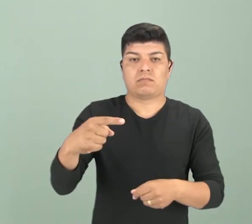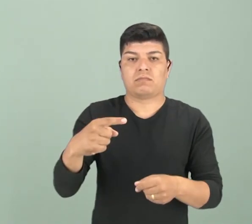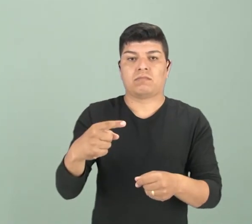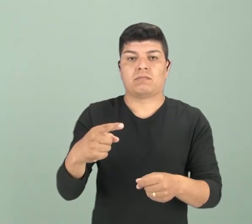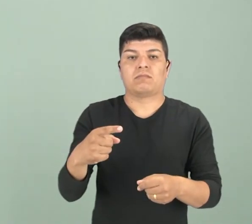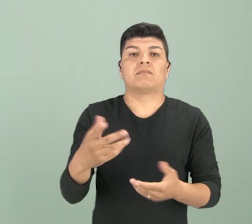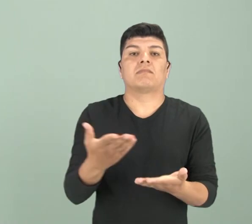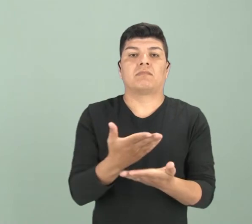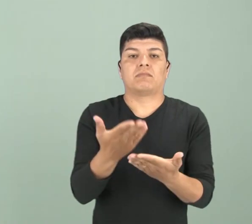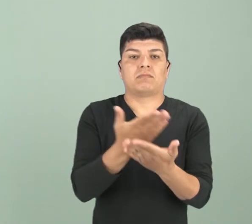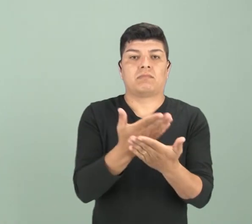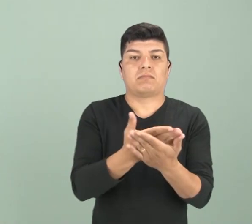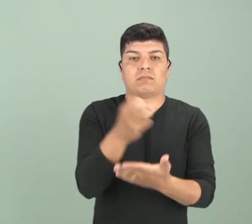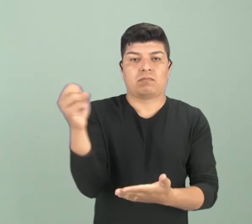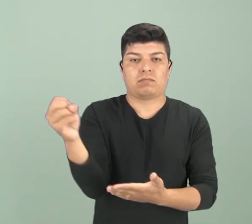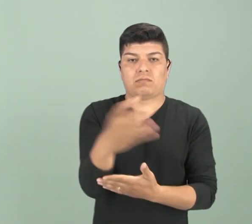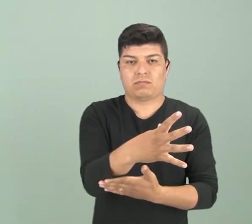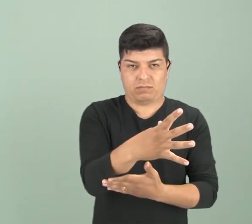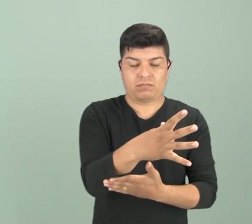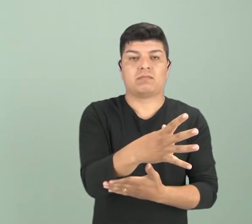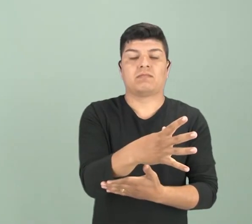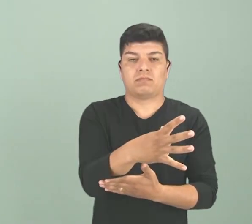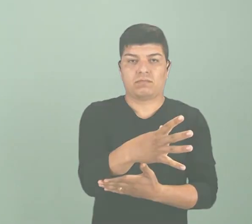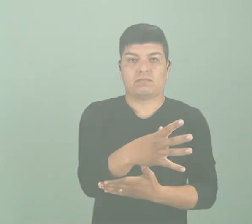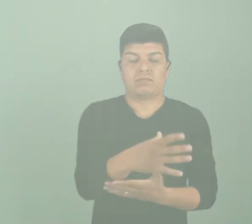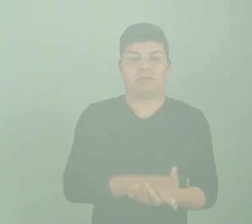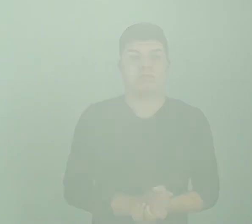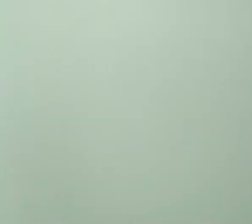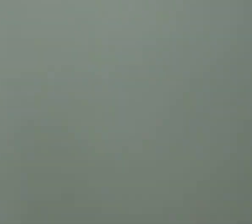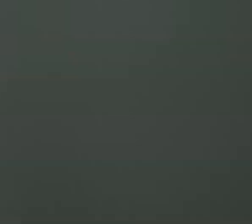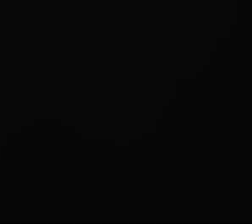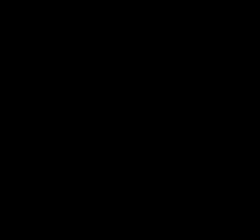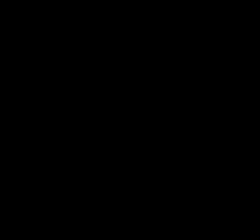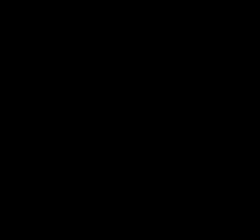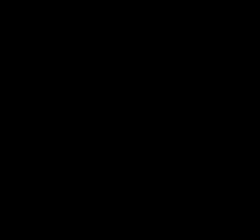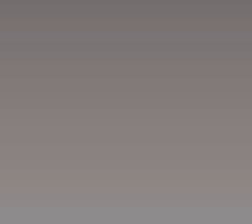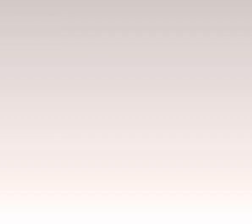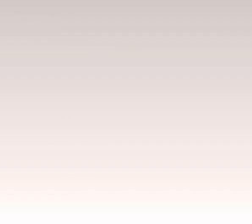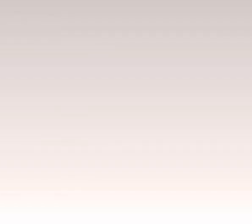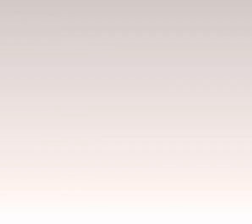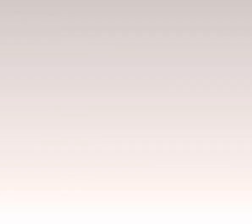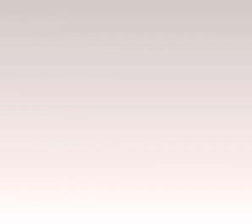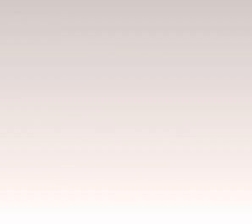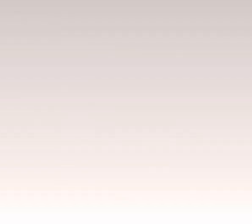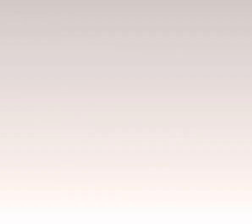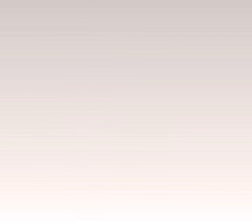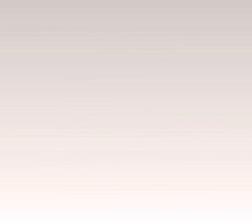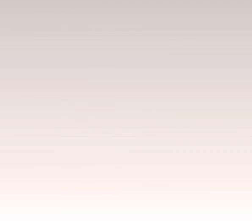semana nós estaremos com aulas novas.